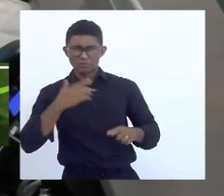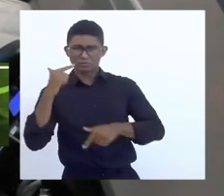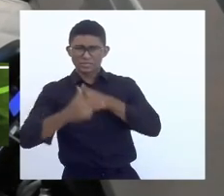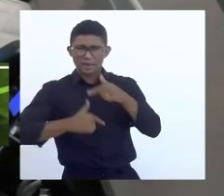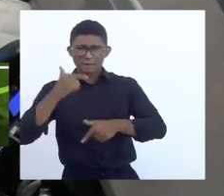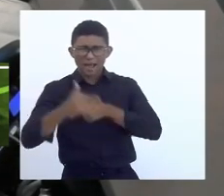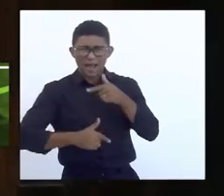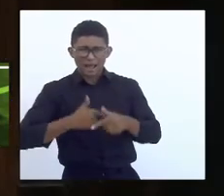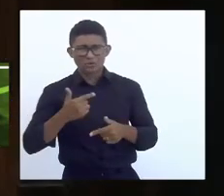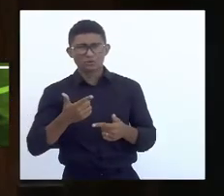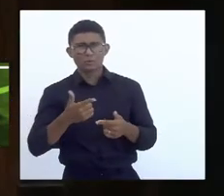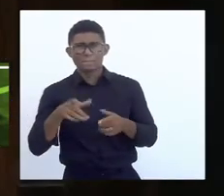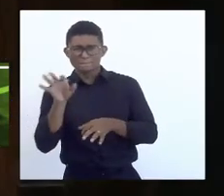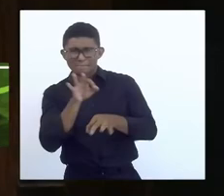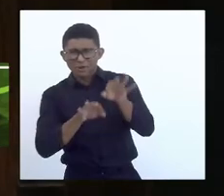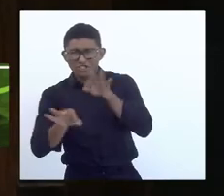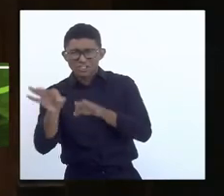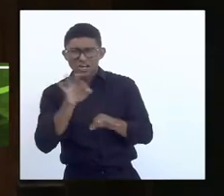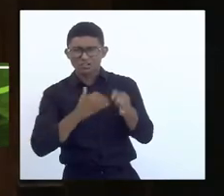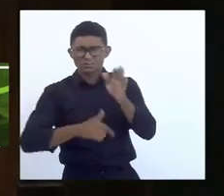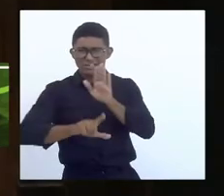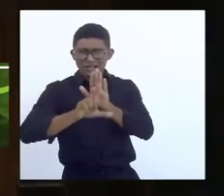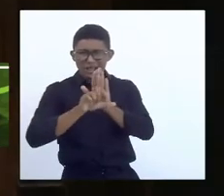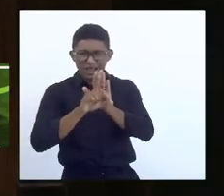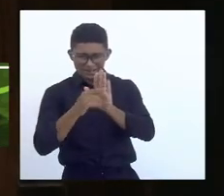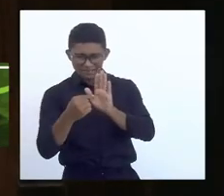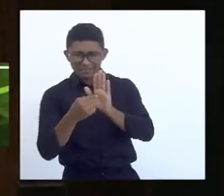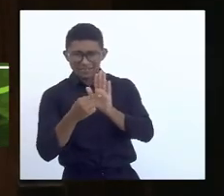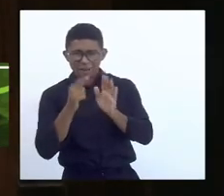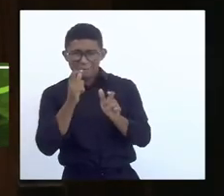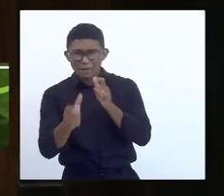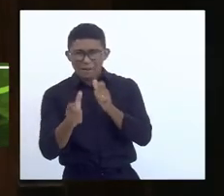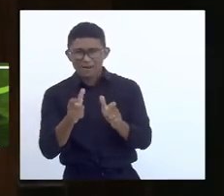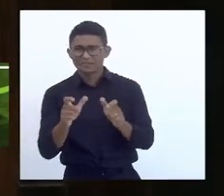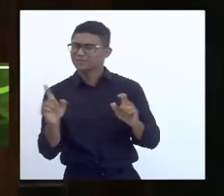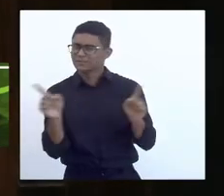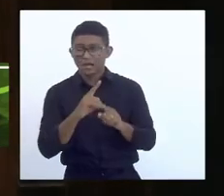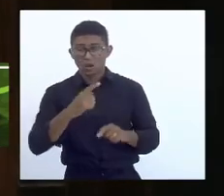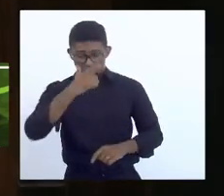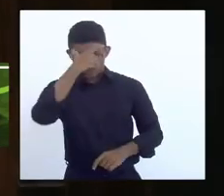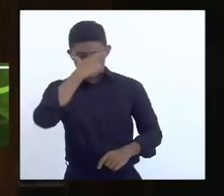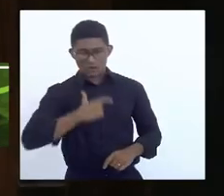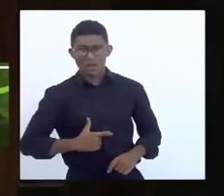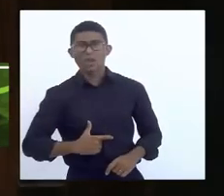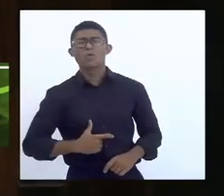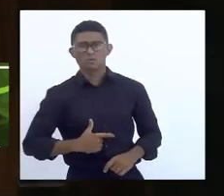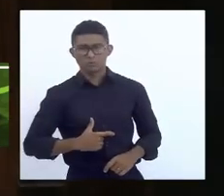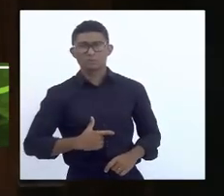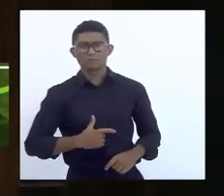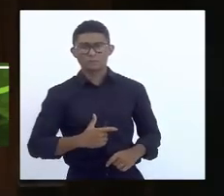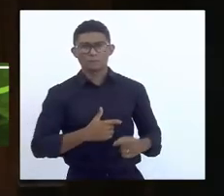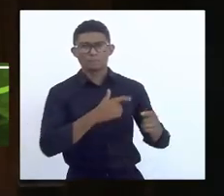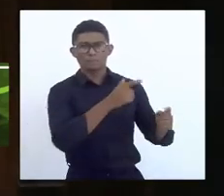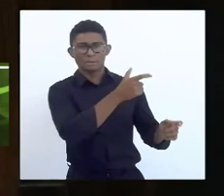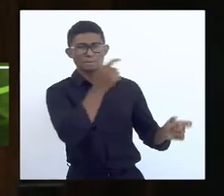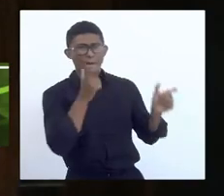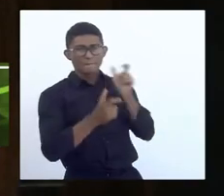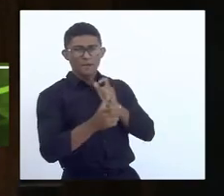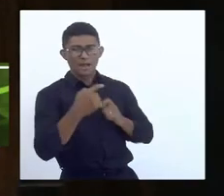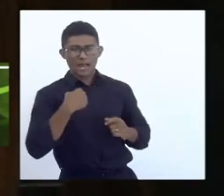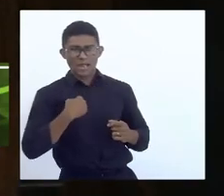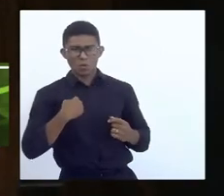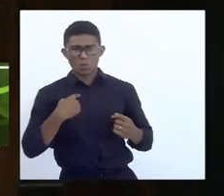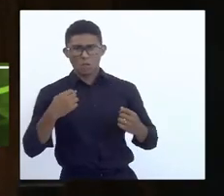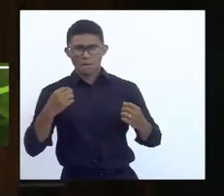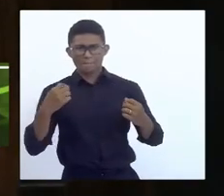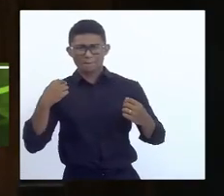aos projetos de lei que apresentei, ao que fiz ou não fiz. Foram críticas à minha aparência, ao meu peso, ao meu